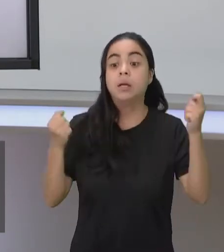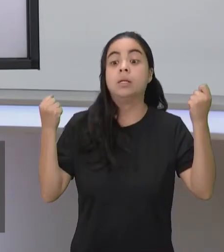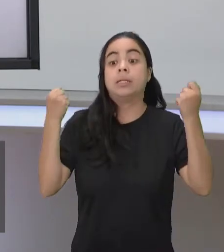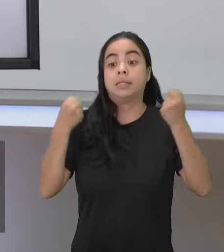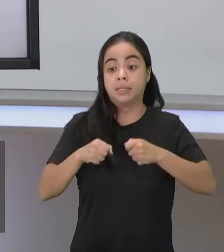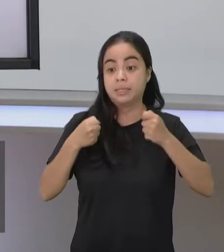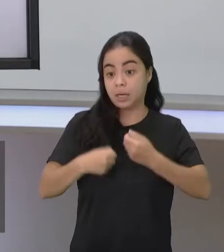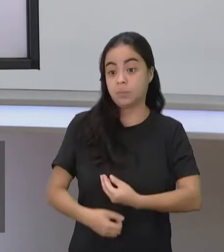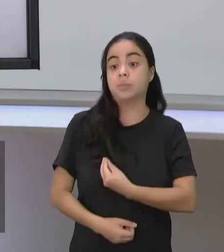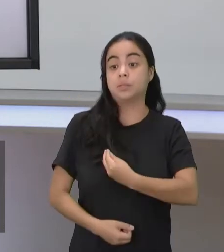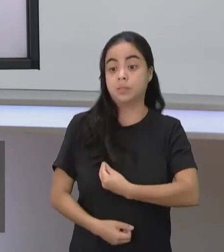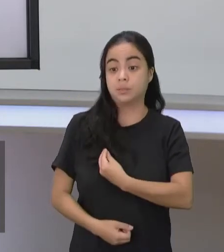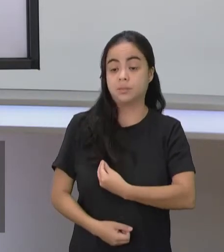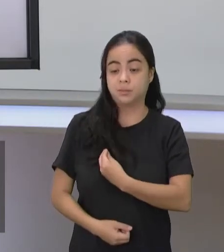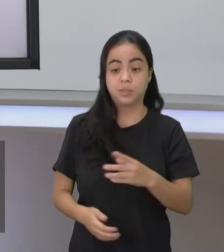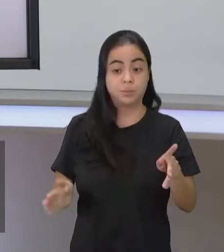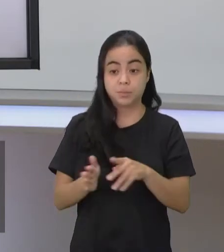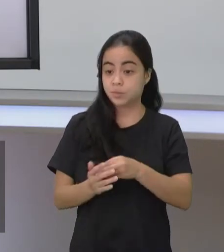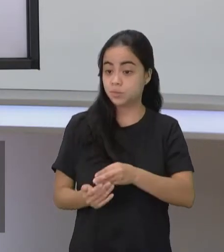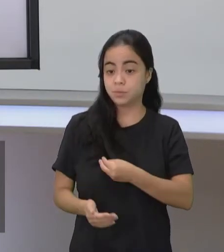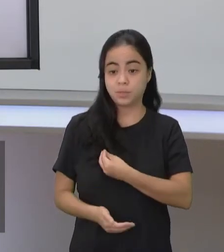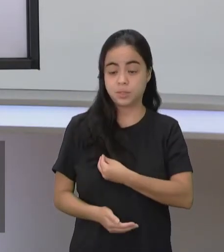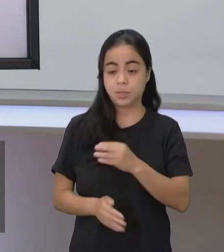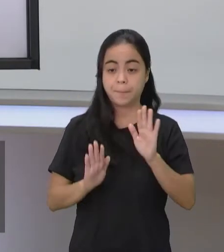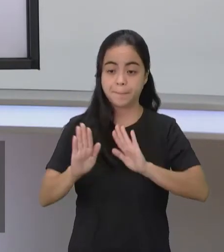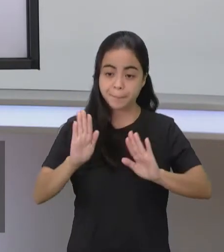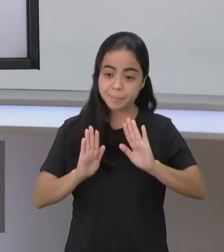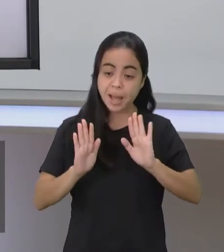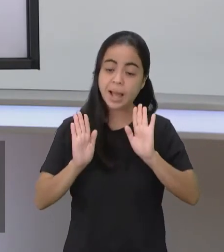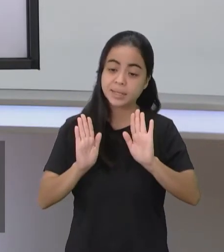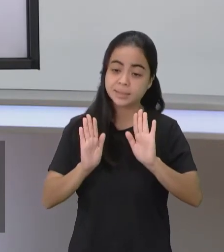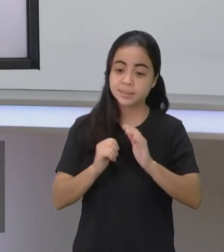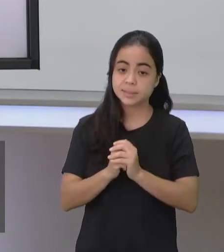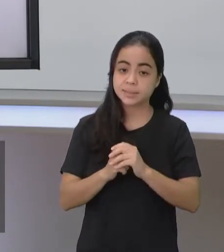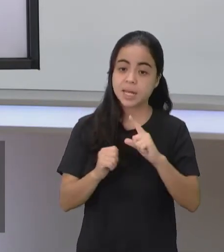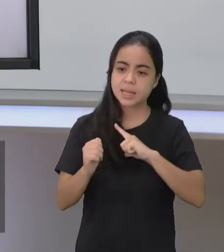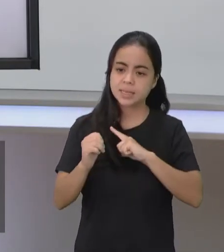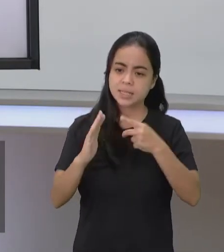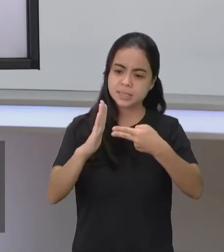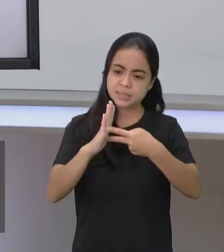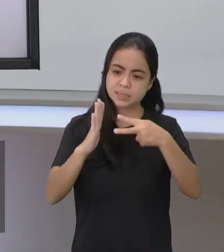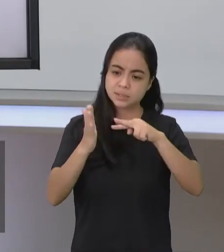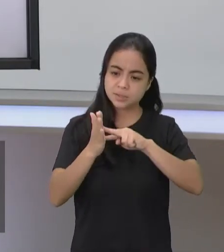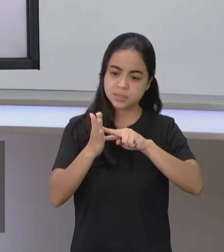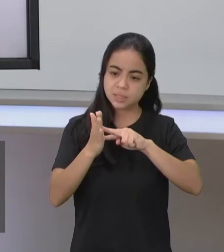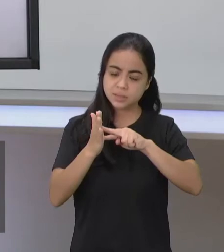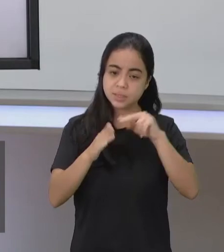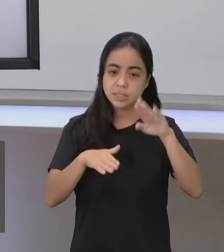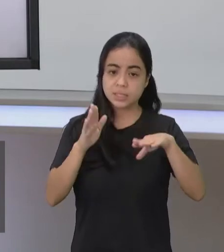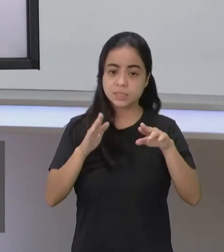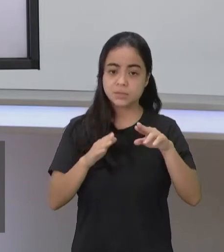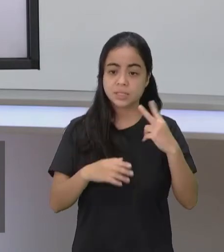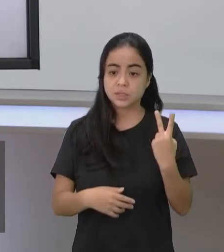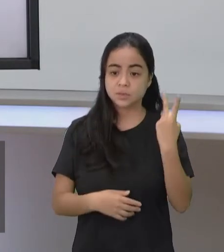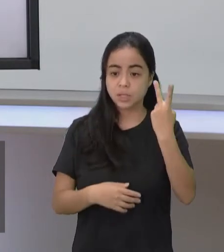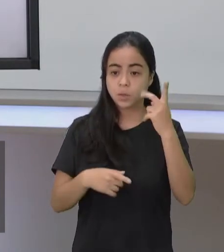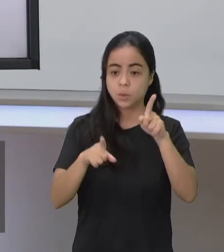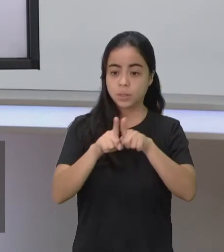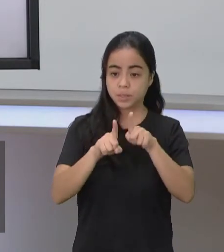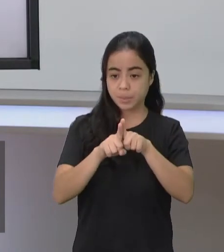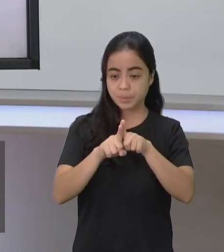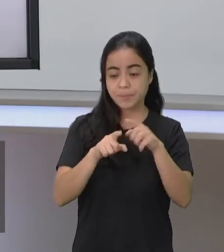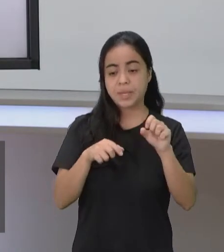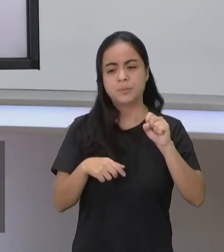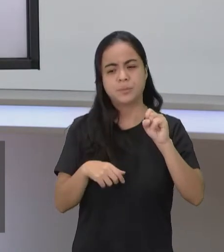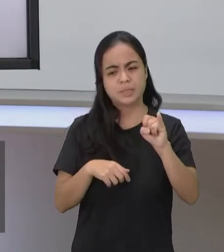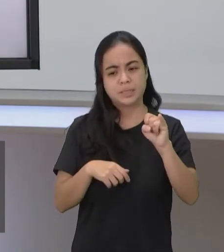para que a gente continue existindo, né? E isso a gente dá significado e muitas vezes a gente dá um valor para aquilo. Então, se você